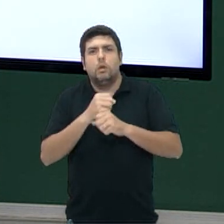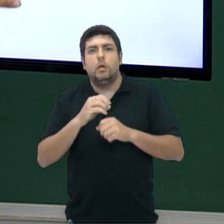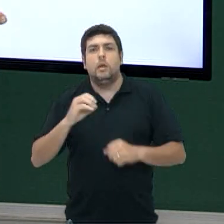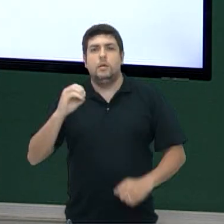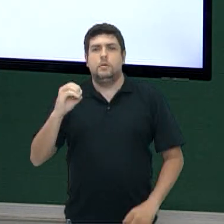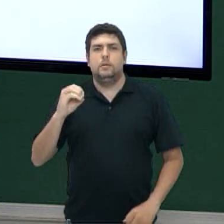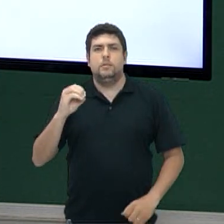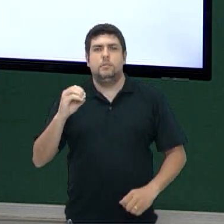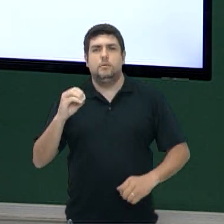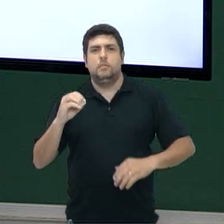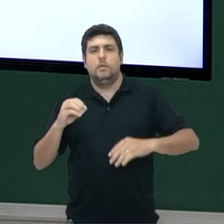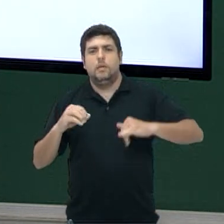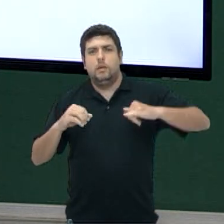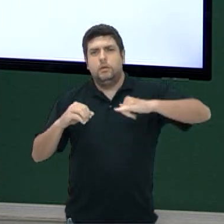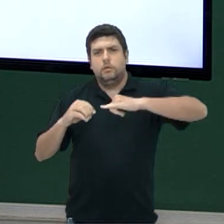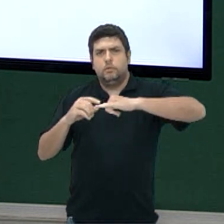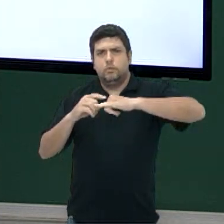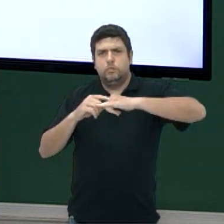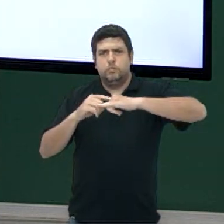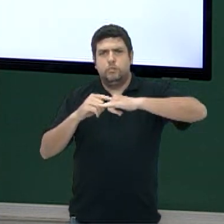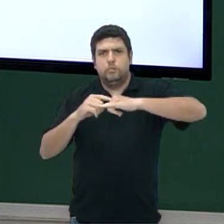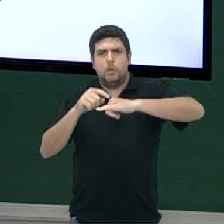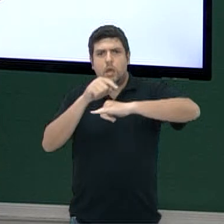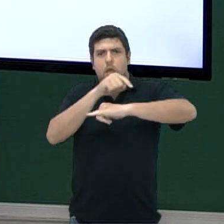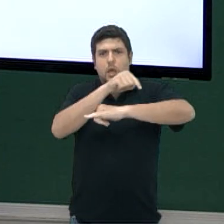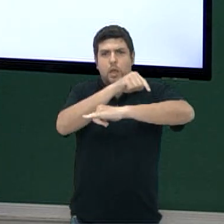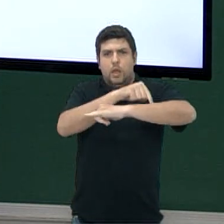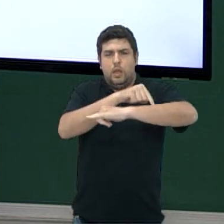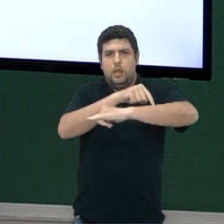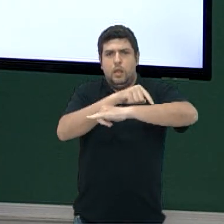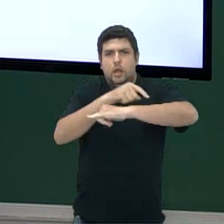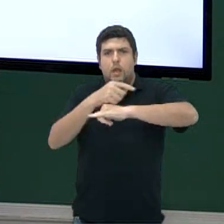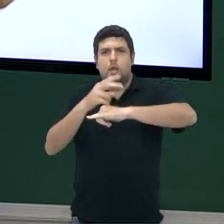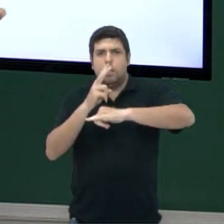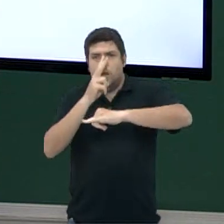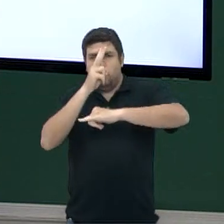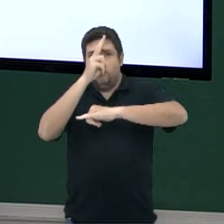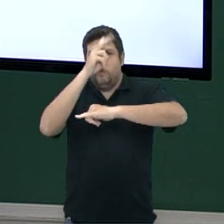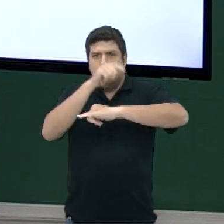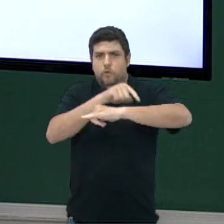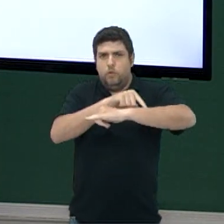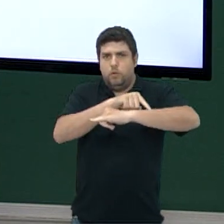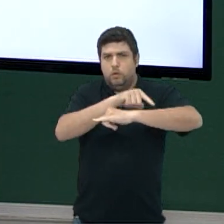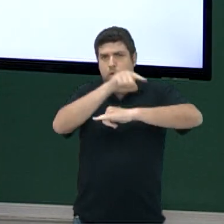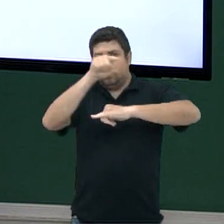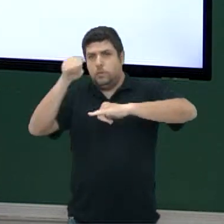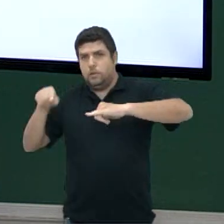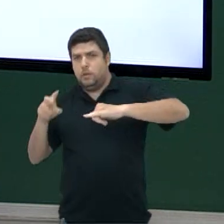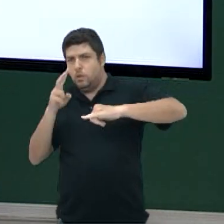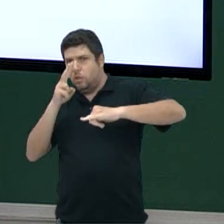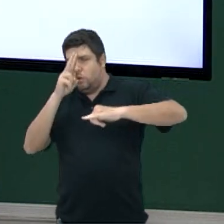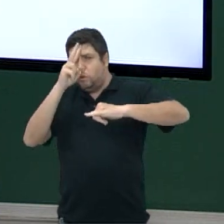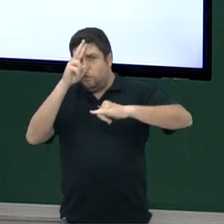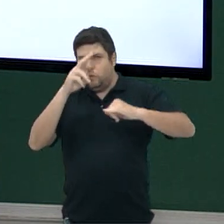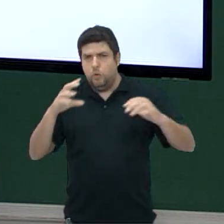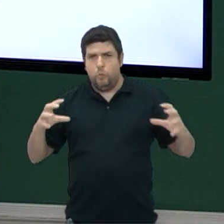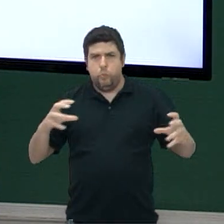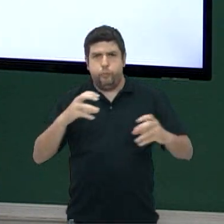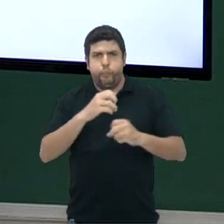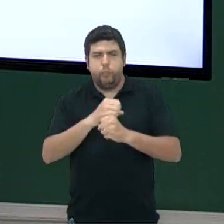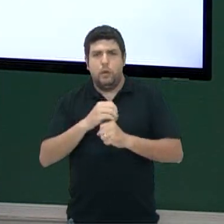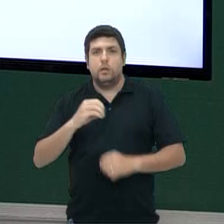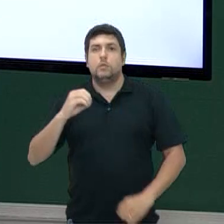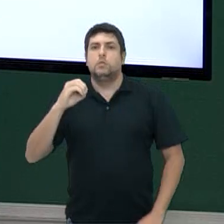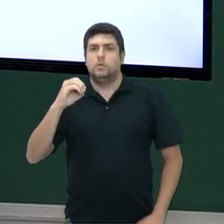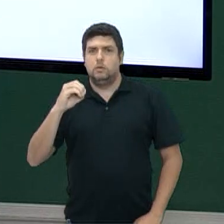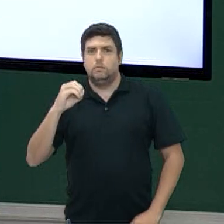força tem que cancelar essa, ou seja, a força de sustentação tem que cancelar a força peso e a força de arrasto tem que